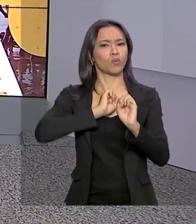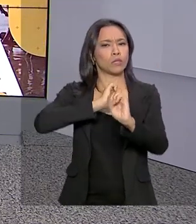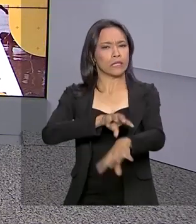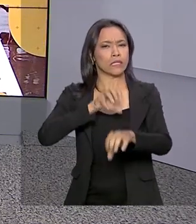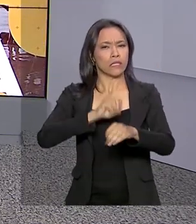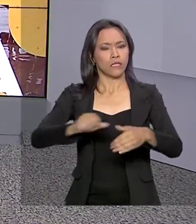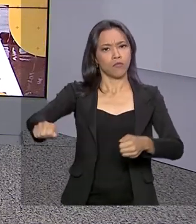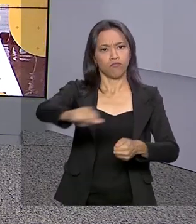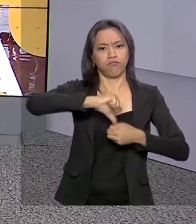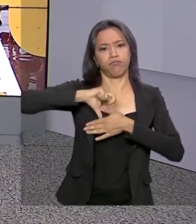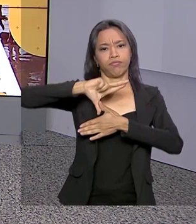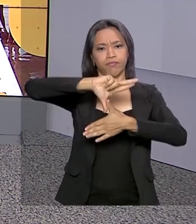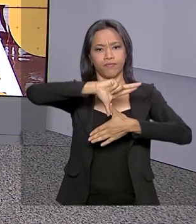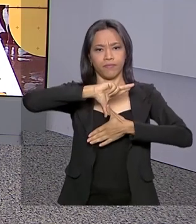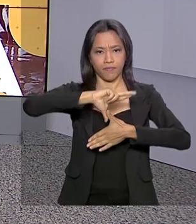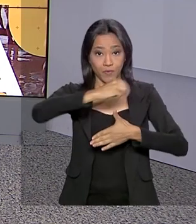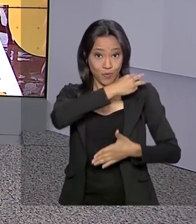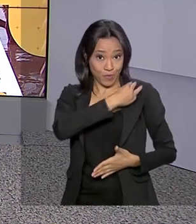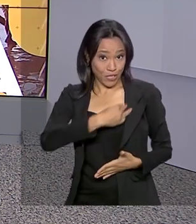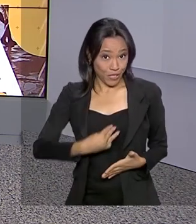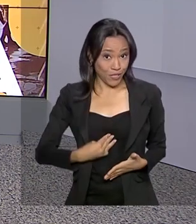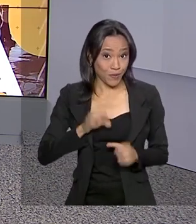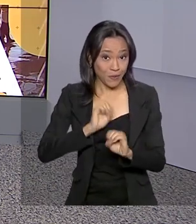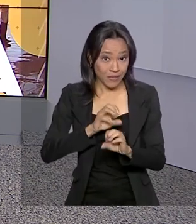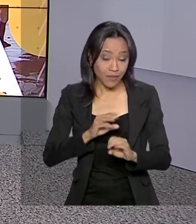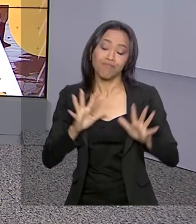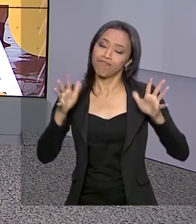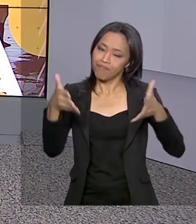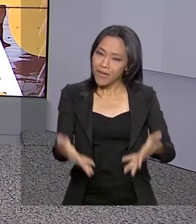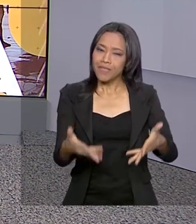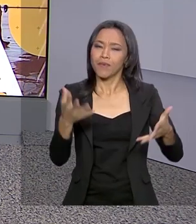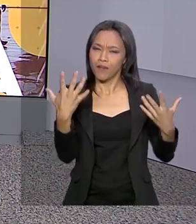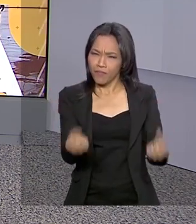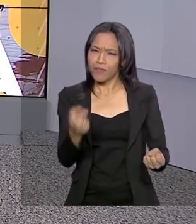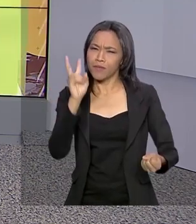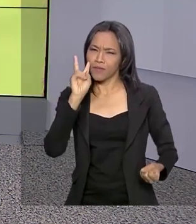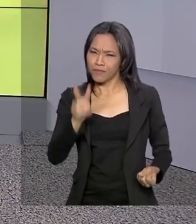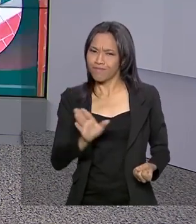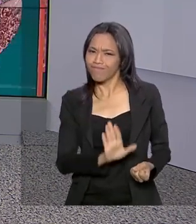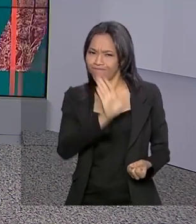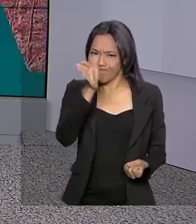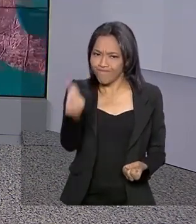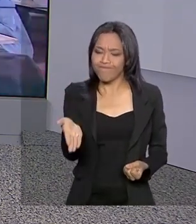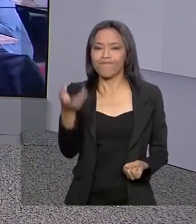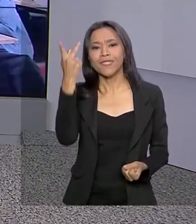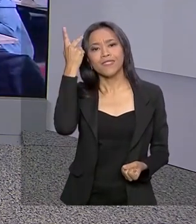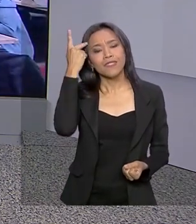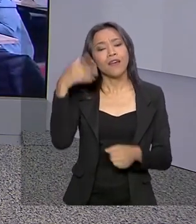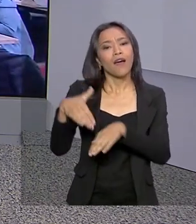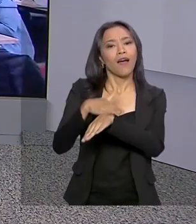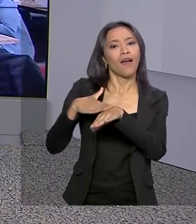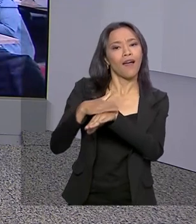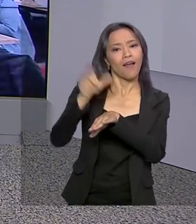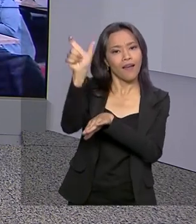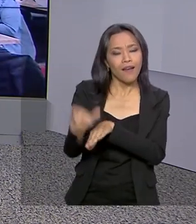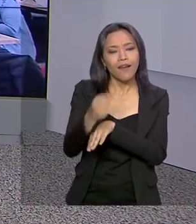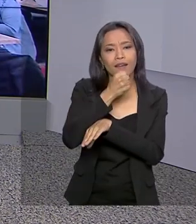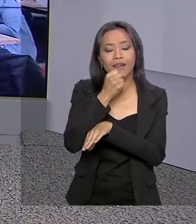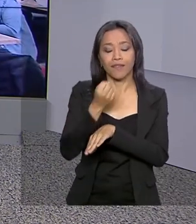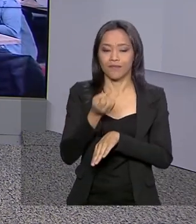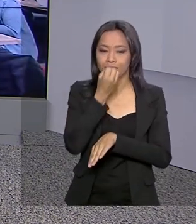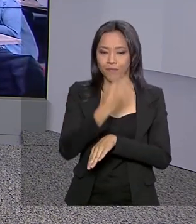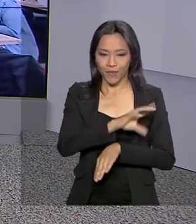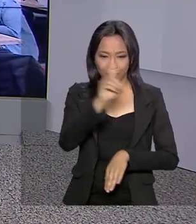latina o ministro a barra central de participa vamos então à capital paulista falar com o repórter ricardo ferraz bom dia